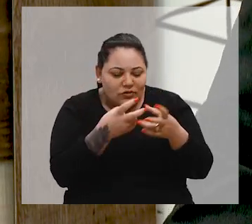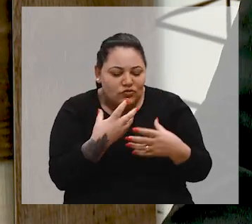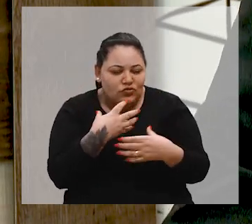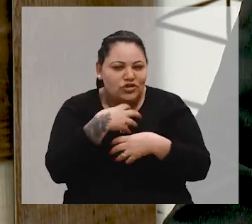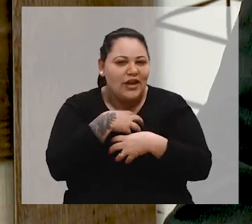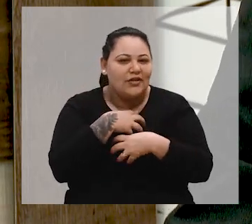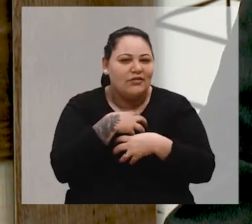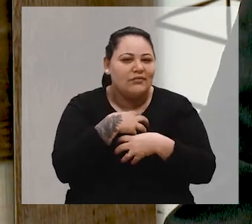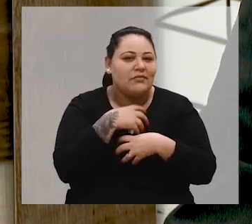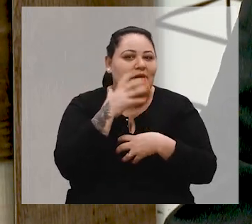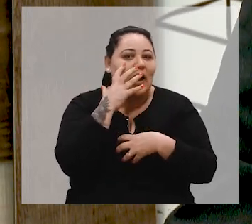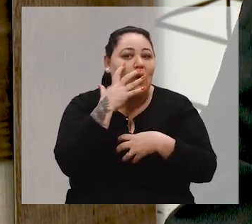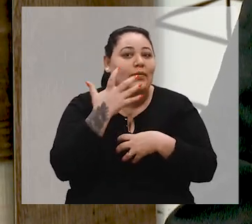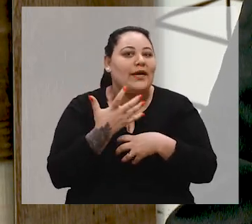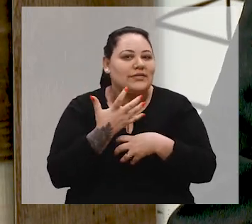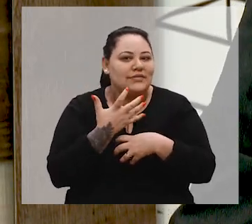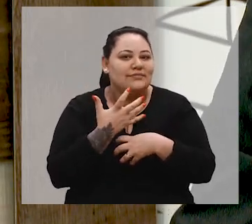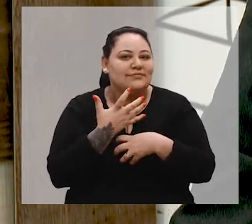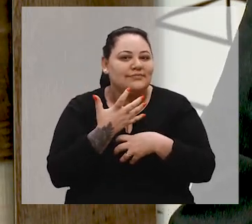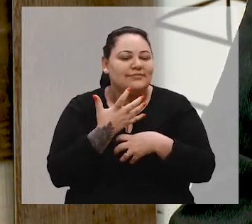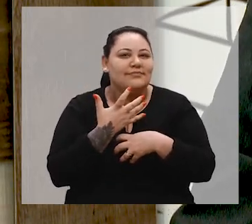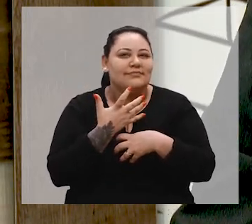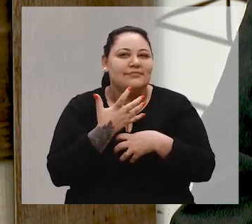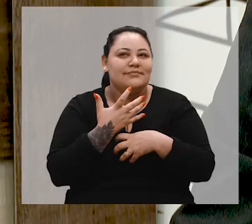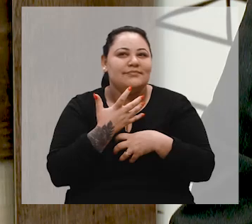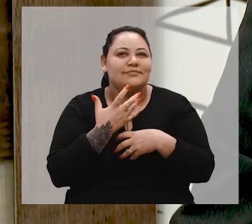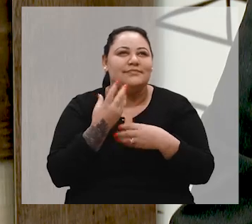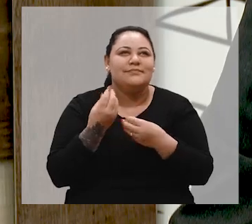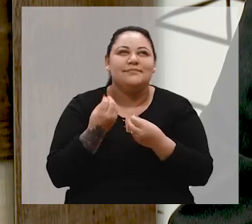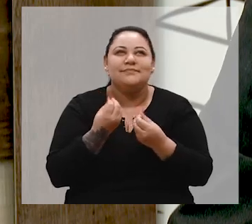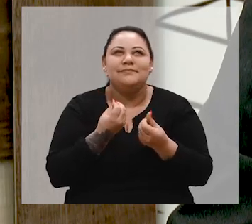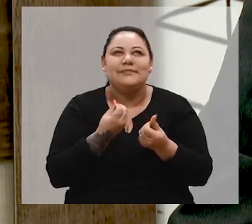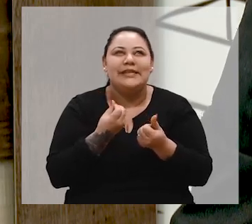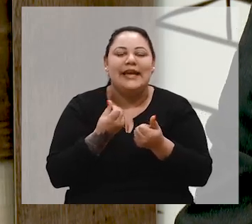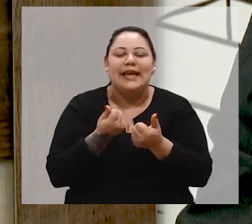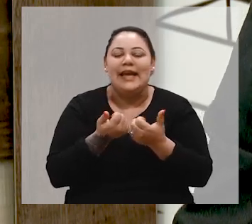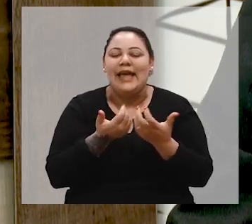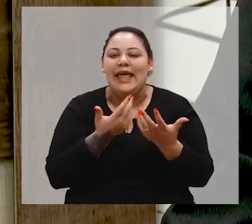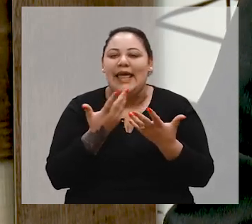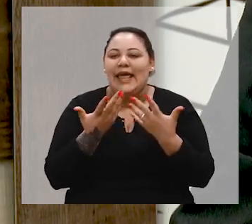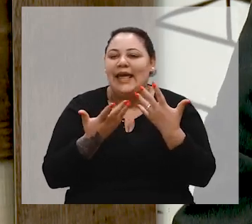forma ou de outra com o que acontece, praticamente como uma